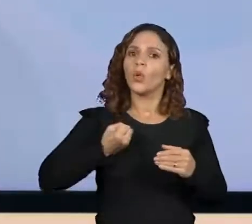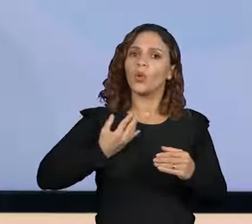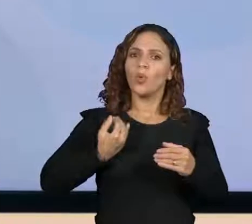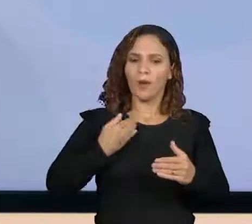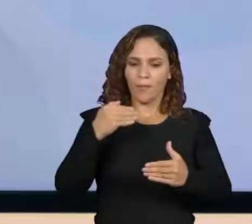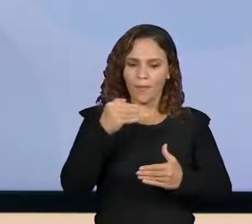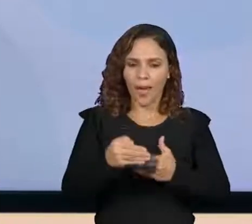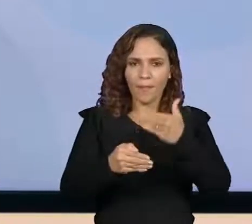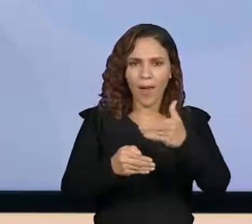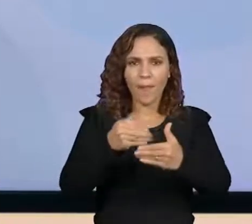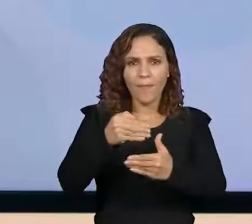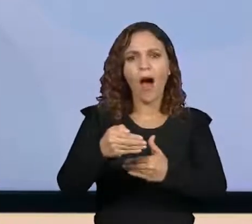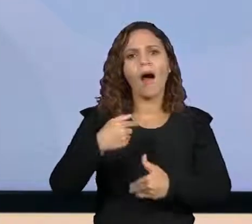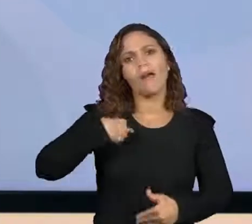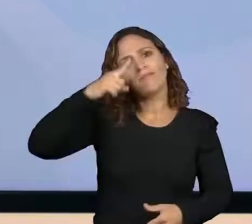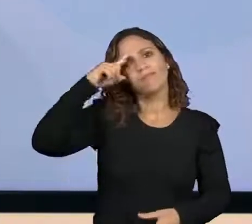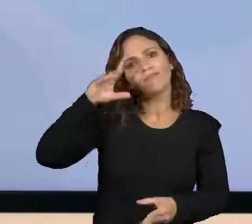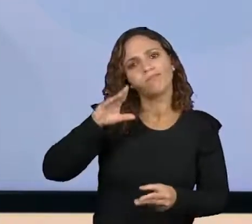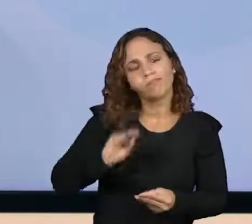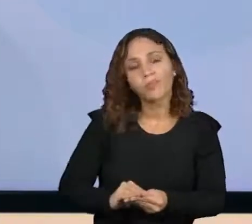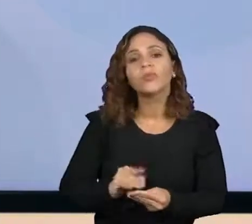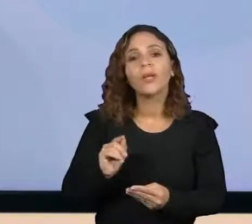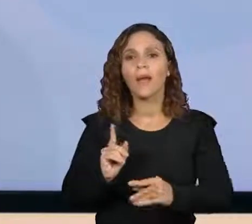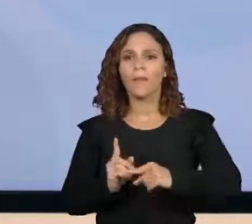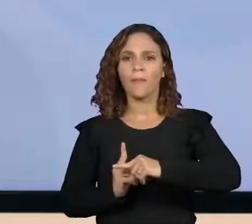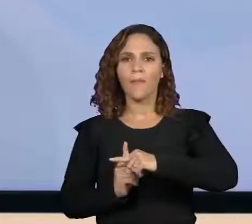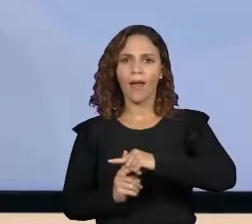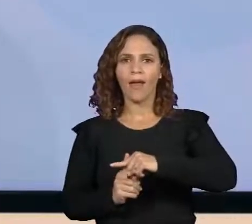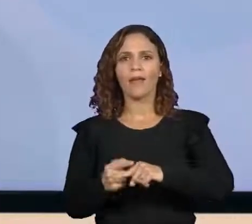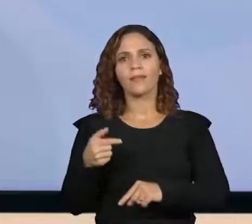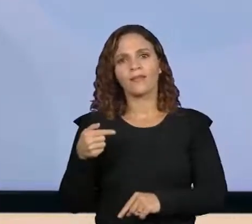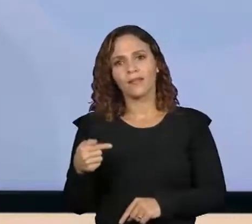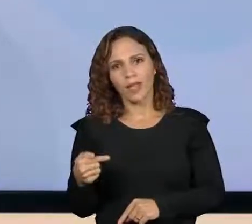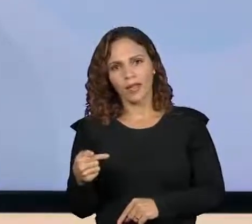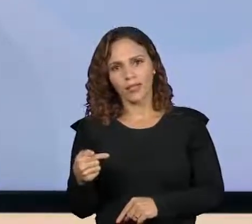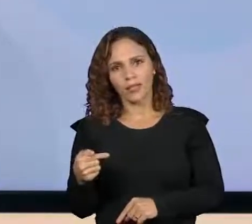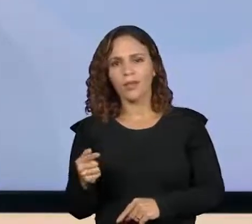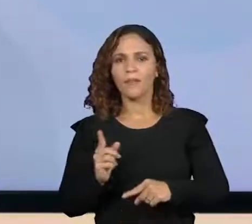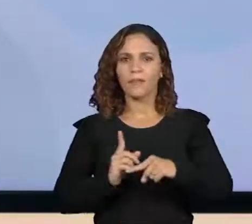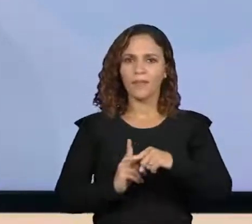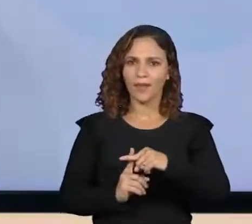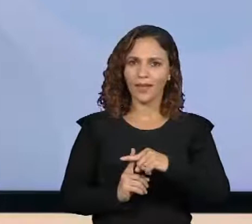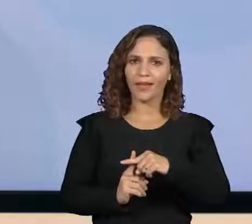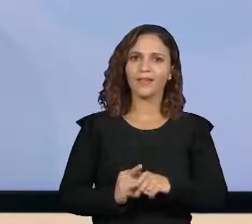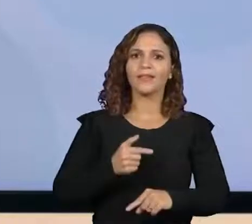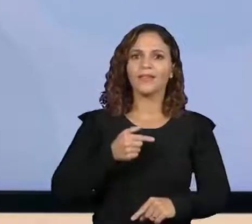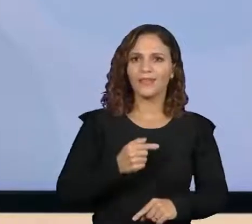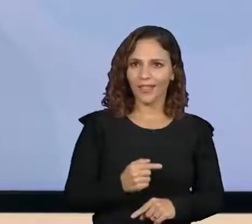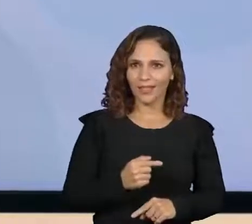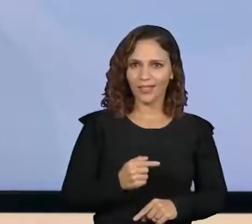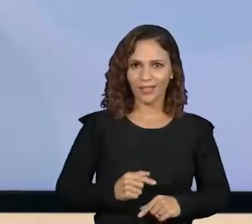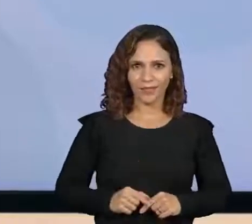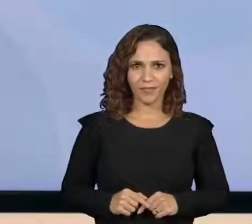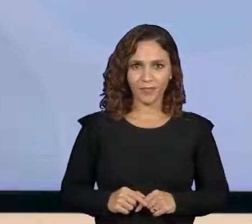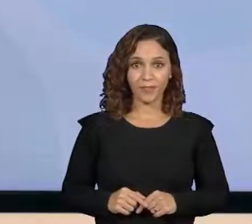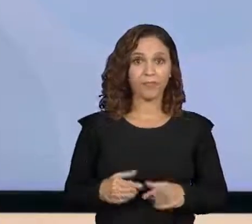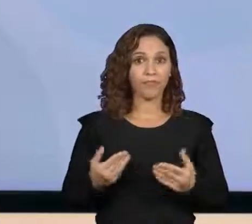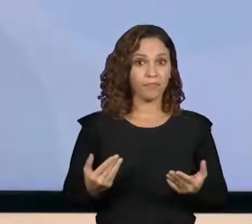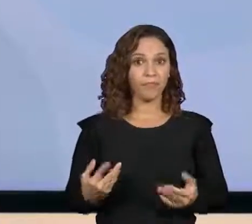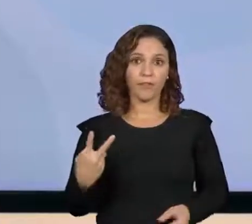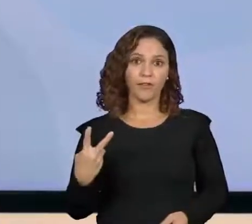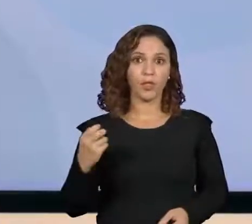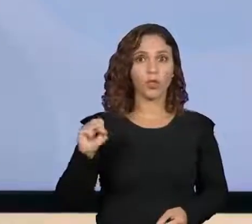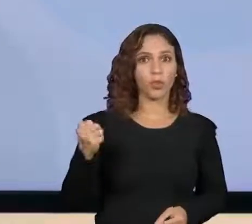Essa sequência, ela aumenta de 7 em 7. Então, 28